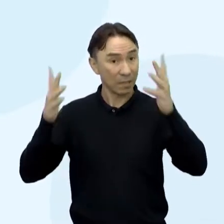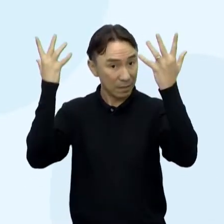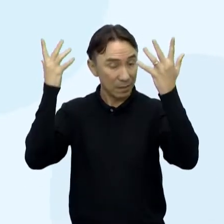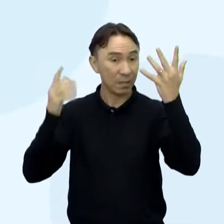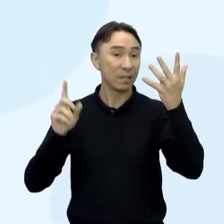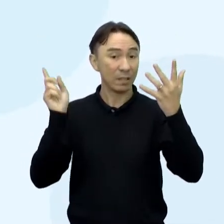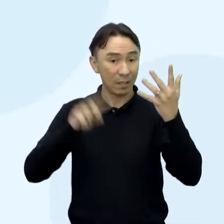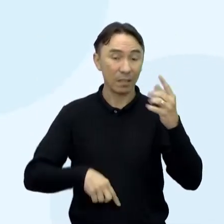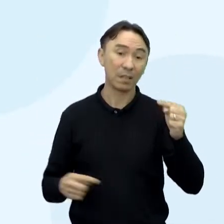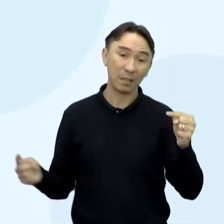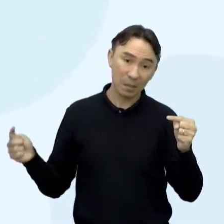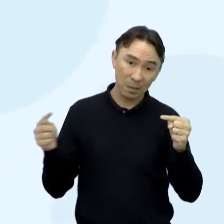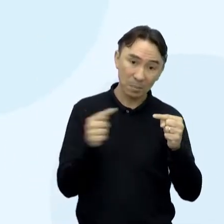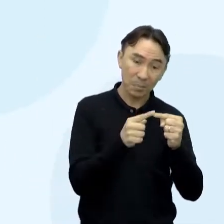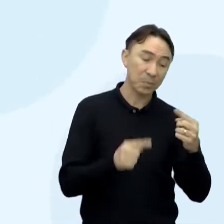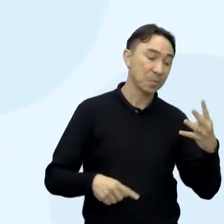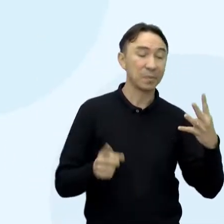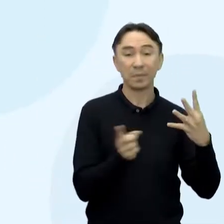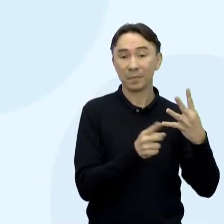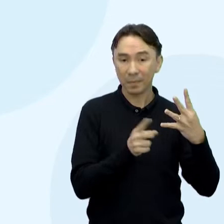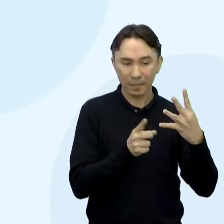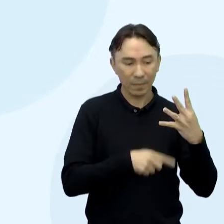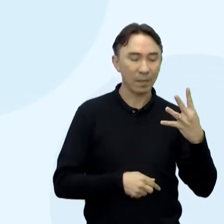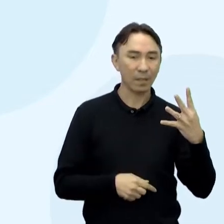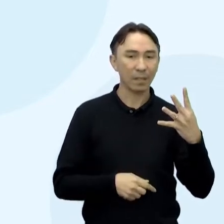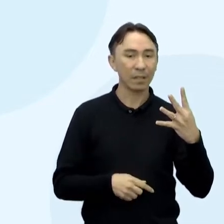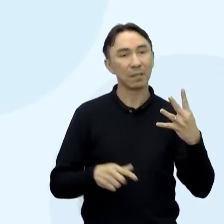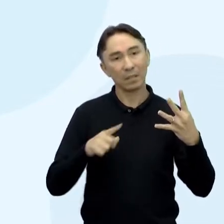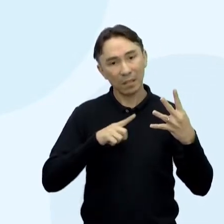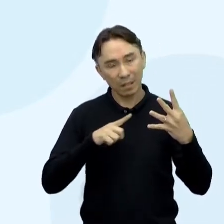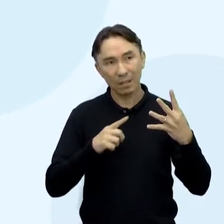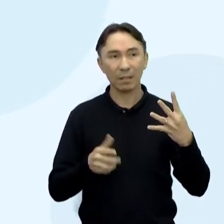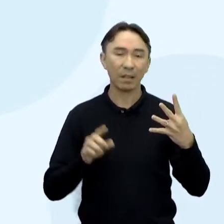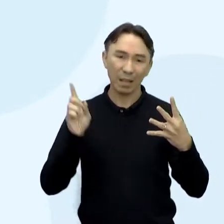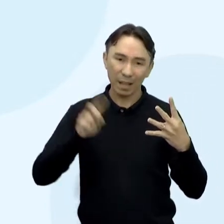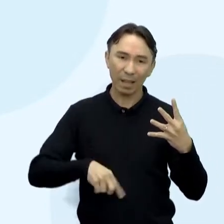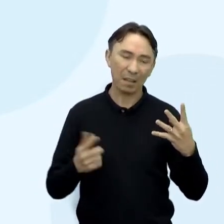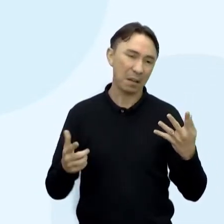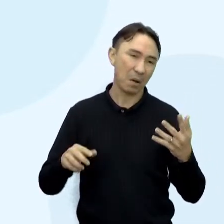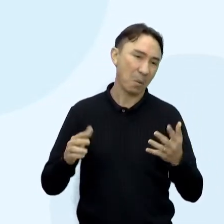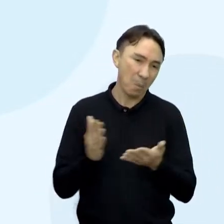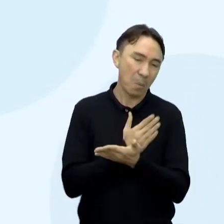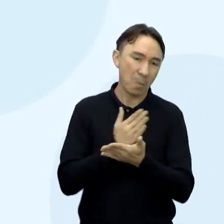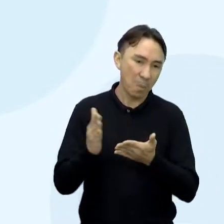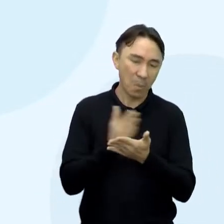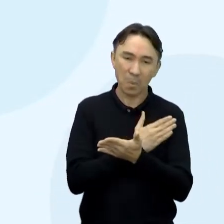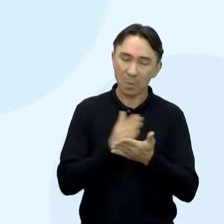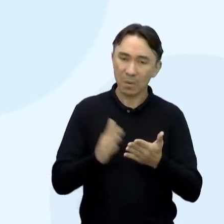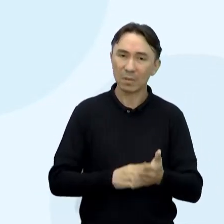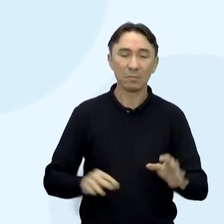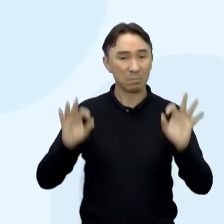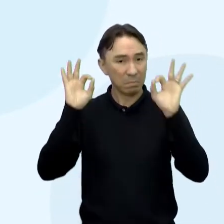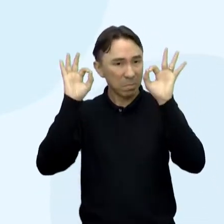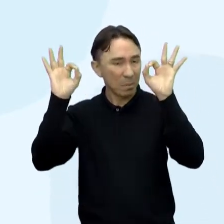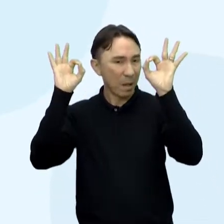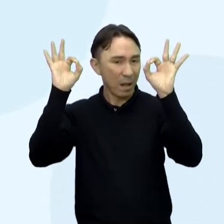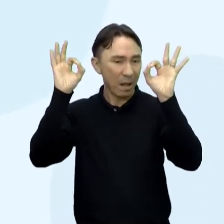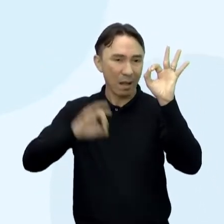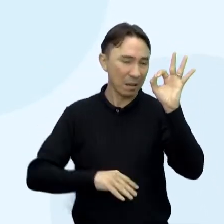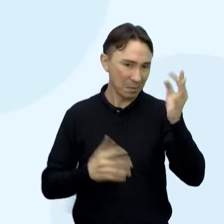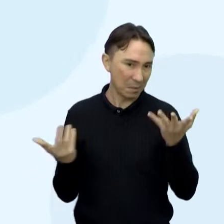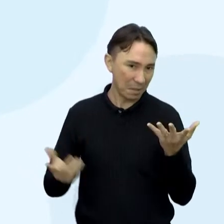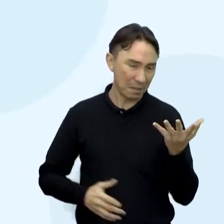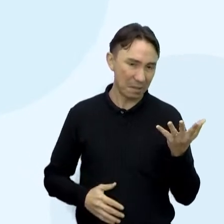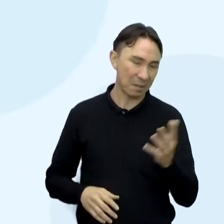direta com o sagrado, e aí são festas de caráter religioso,